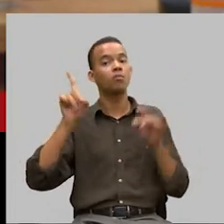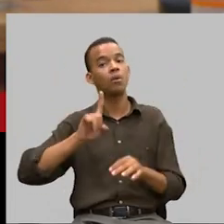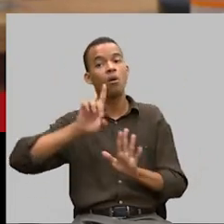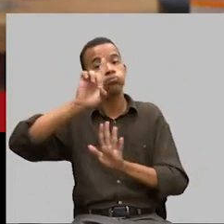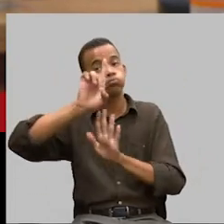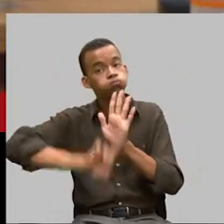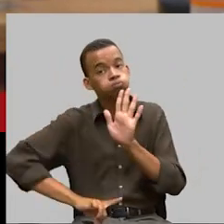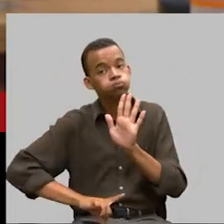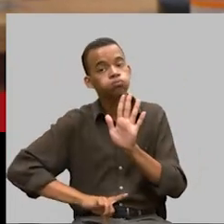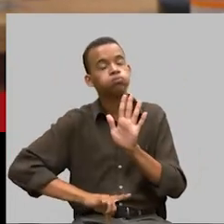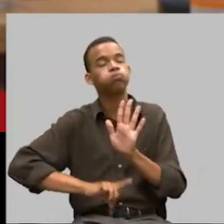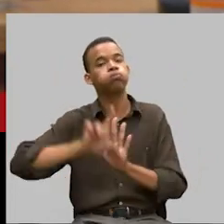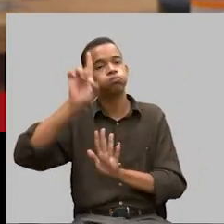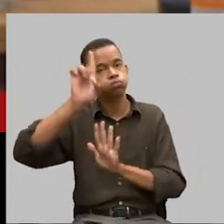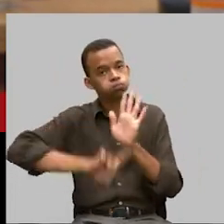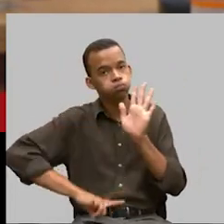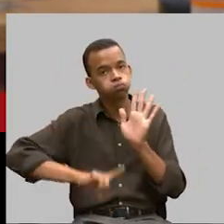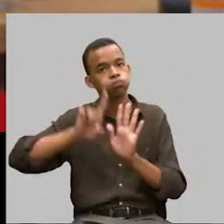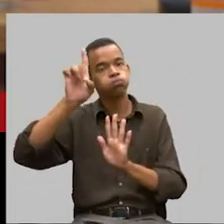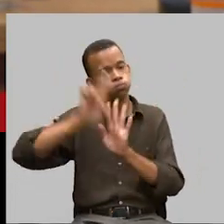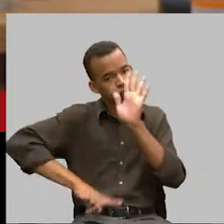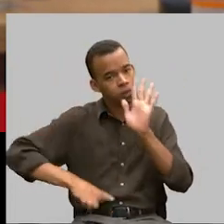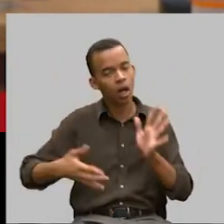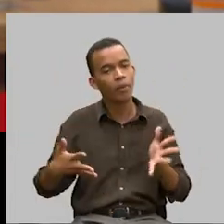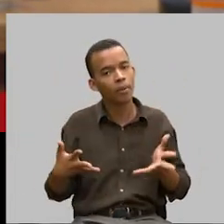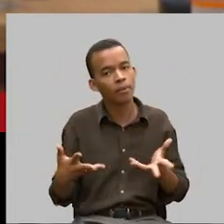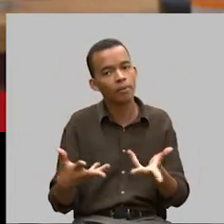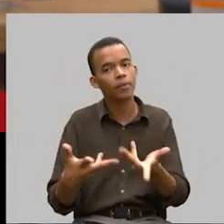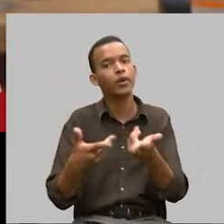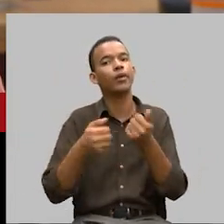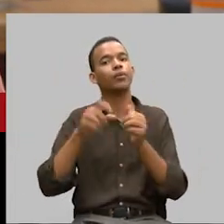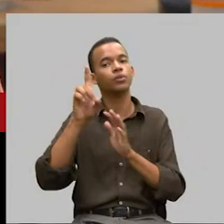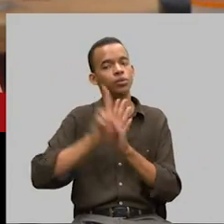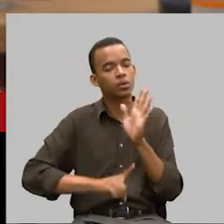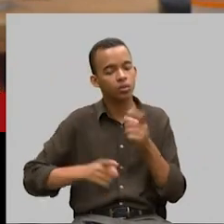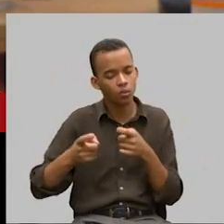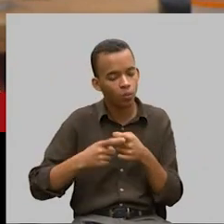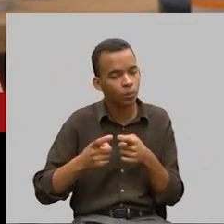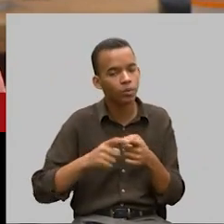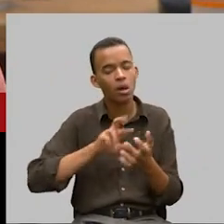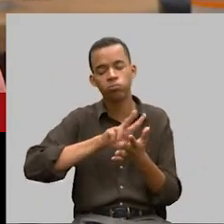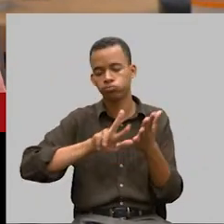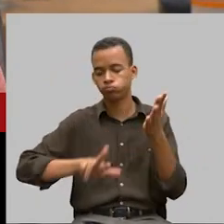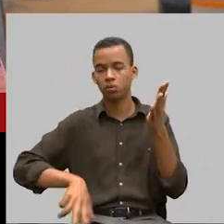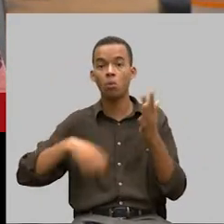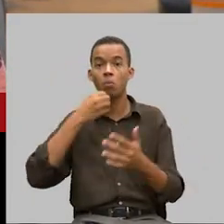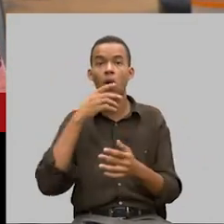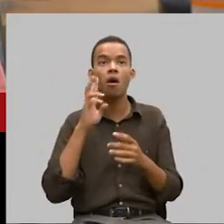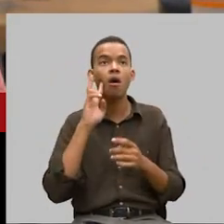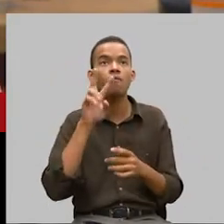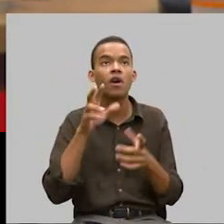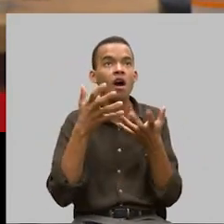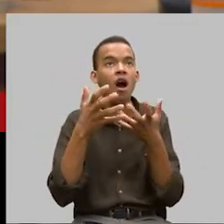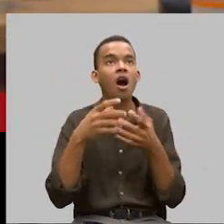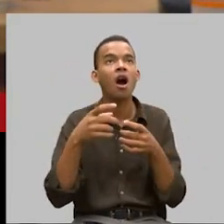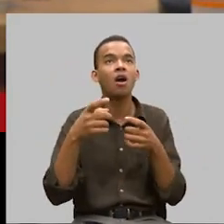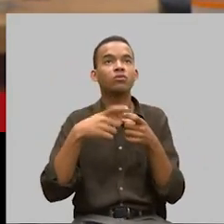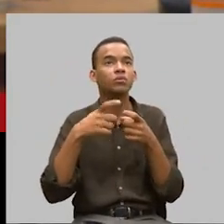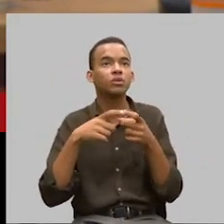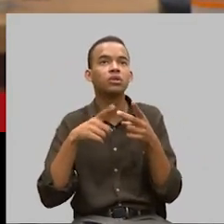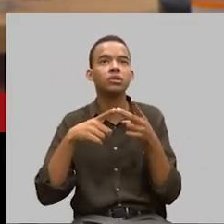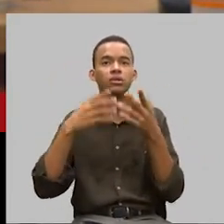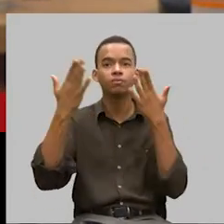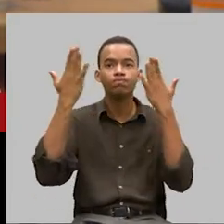ao máximo ao melhor nós temos direito à Medicina a todos esses cursos que a gente quer fazer psicologia não